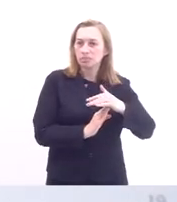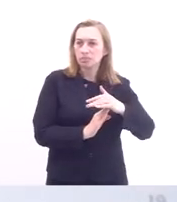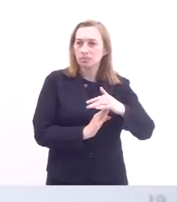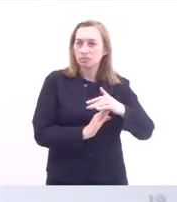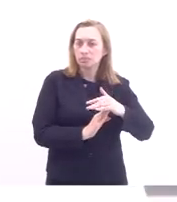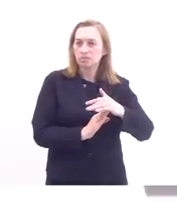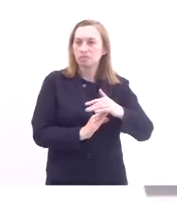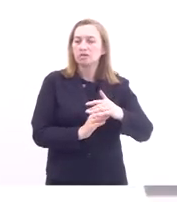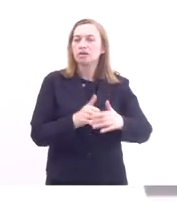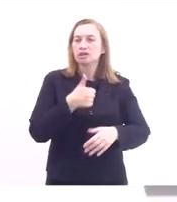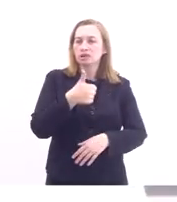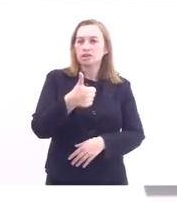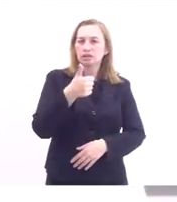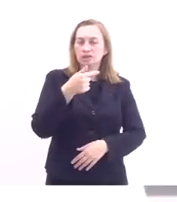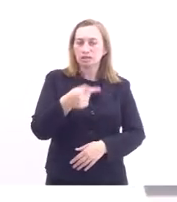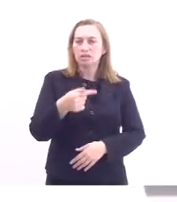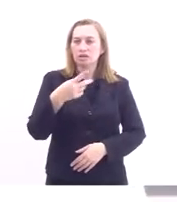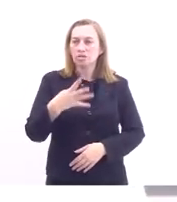Senado, de